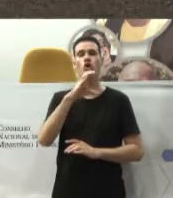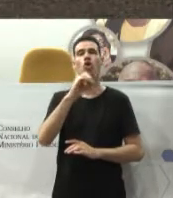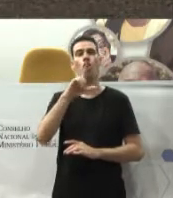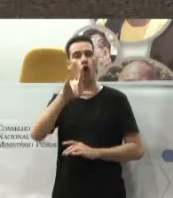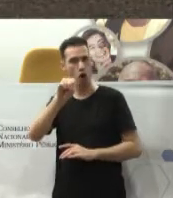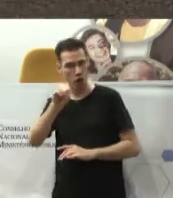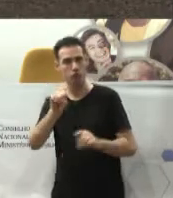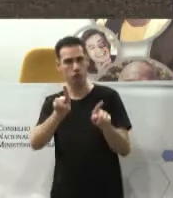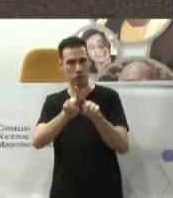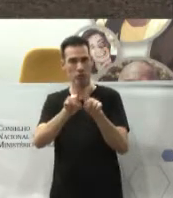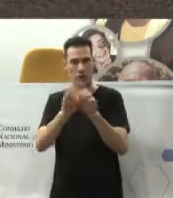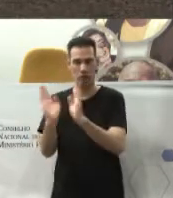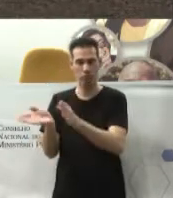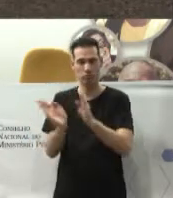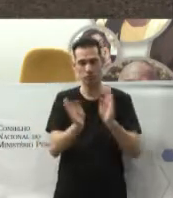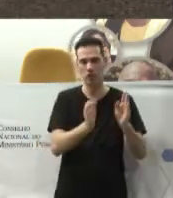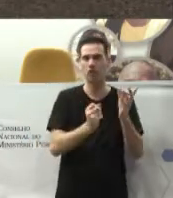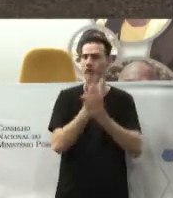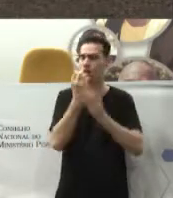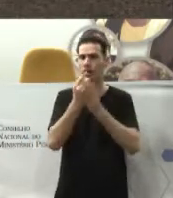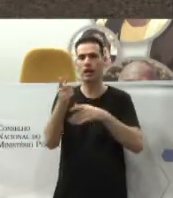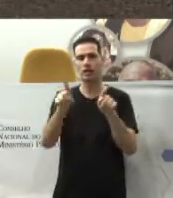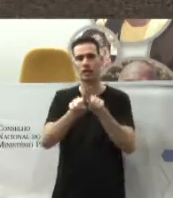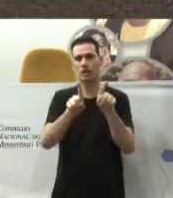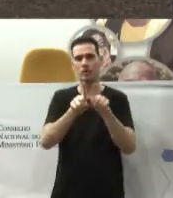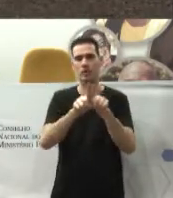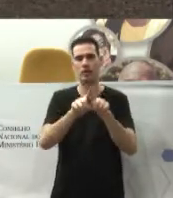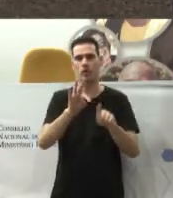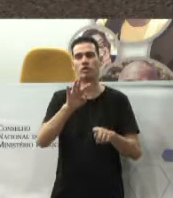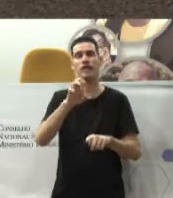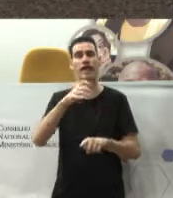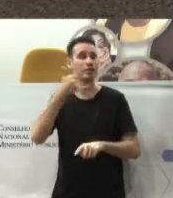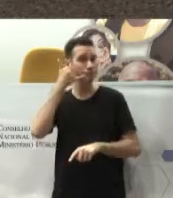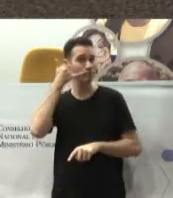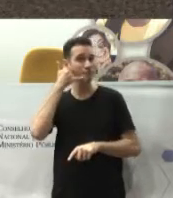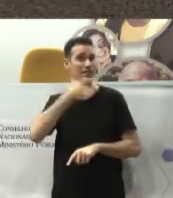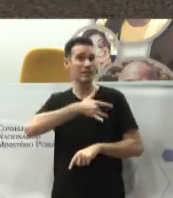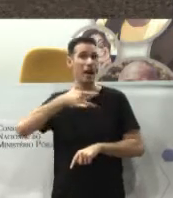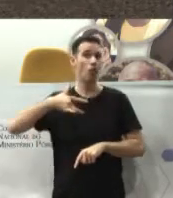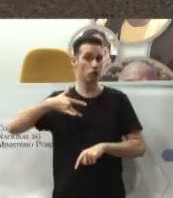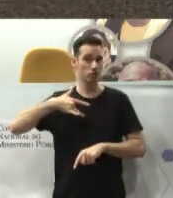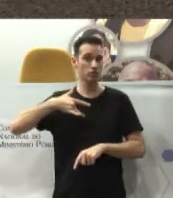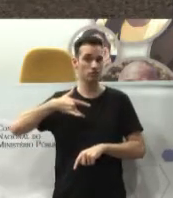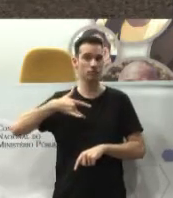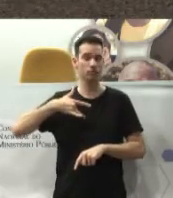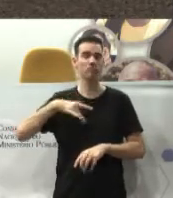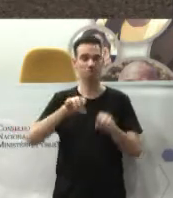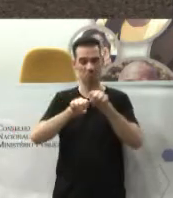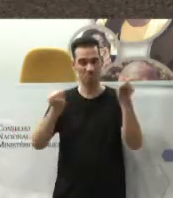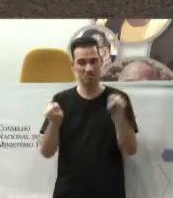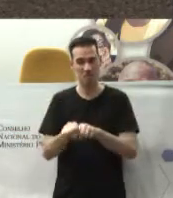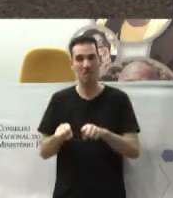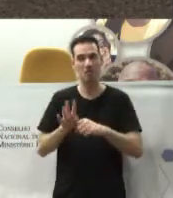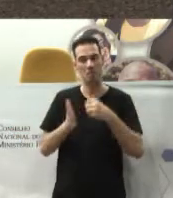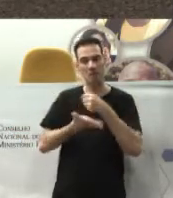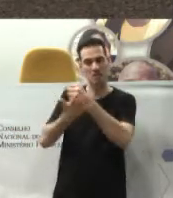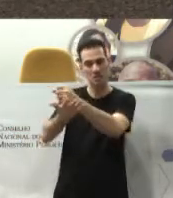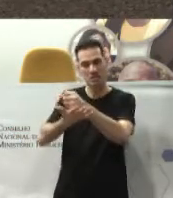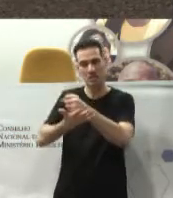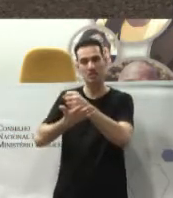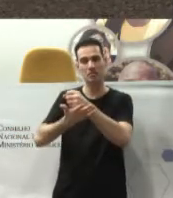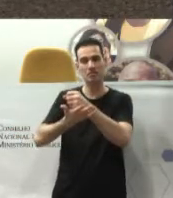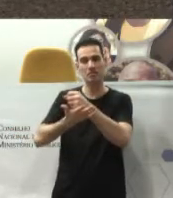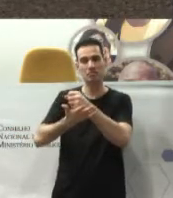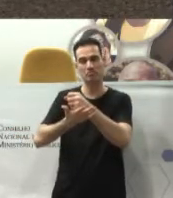de ordem. Foi criado o Telesaúde, que é um sistema para fortalecimento da assistência básica.